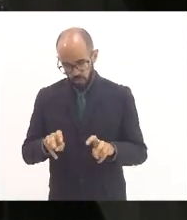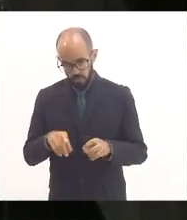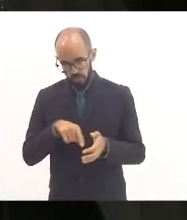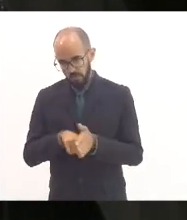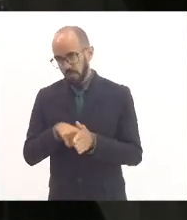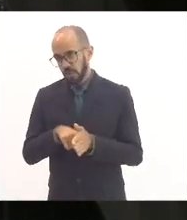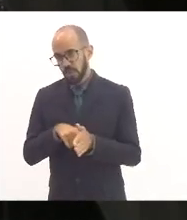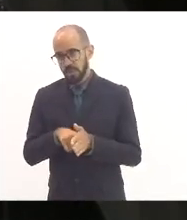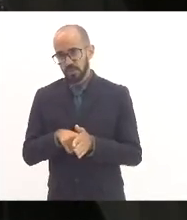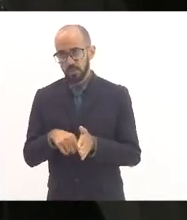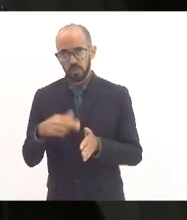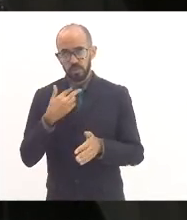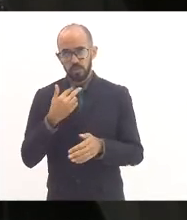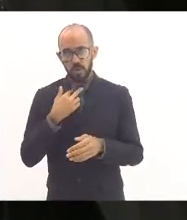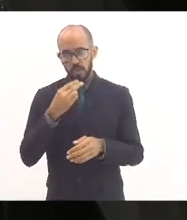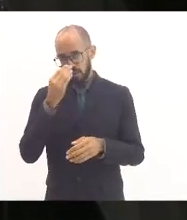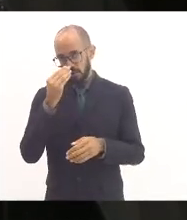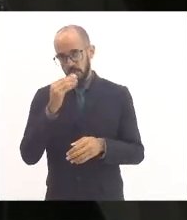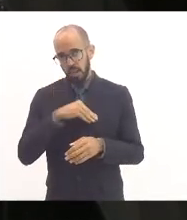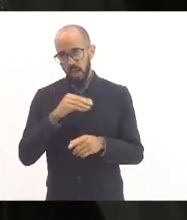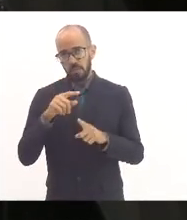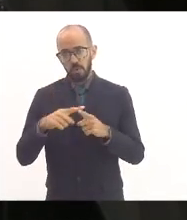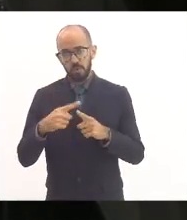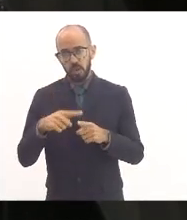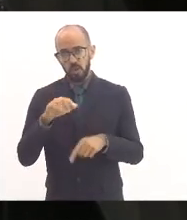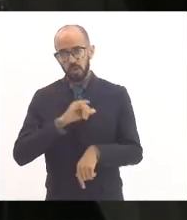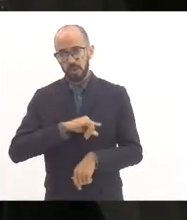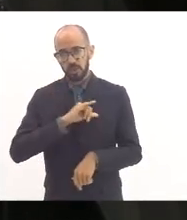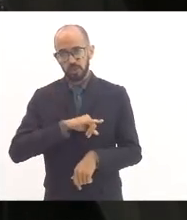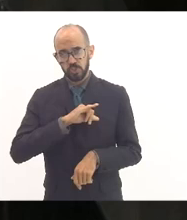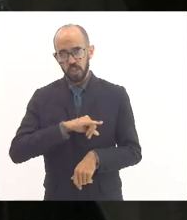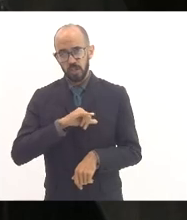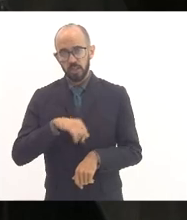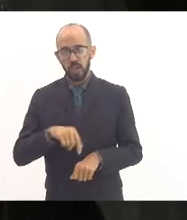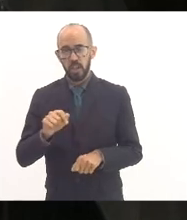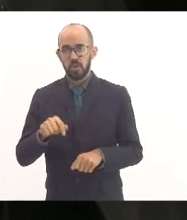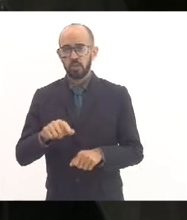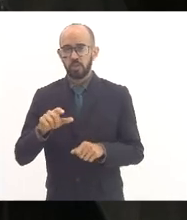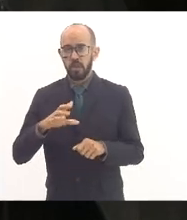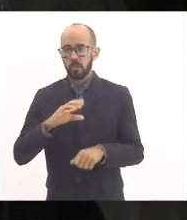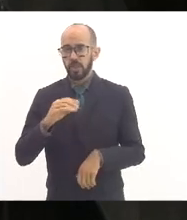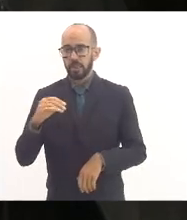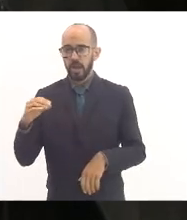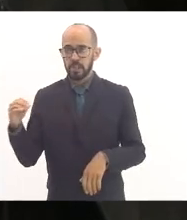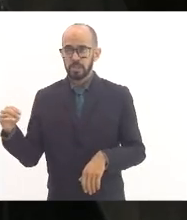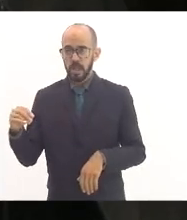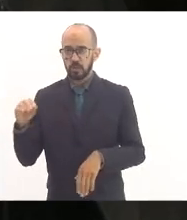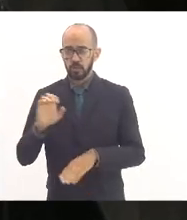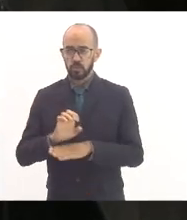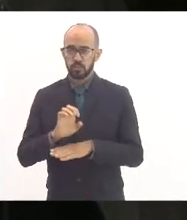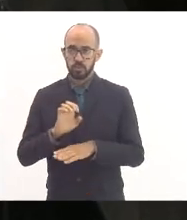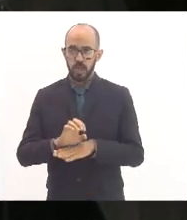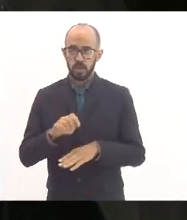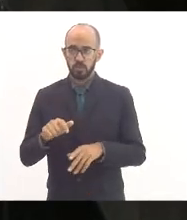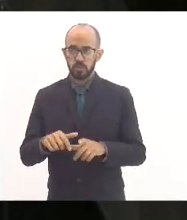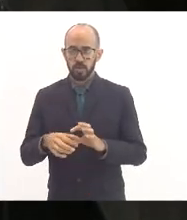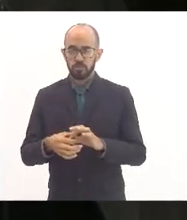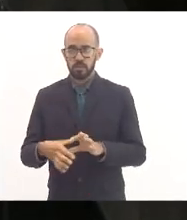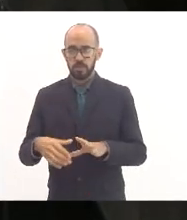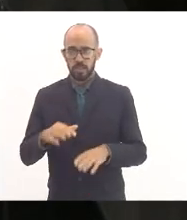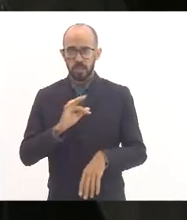não posso deixar de lembrar que o Rio de Janeiro historicamente é um dos Estados mais atrasados numa maior autonomia da